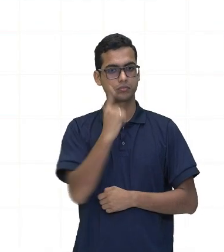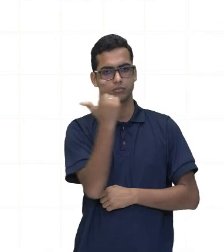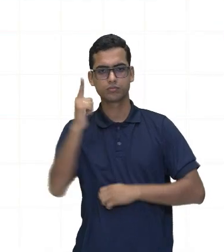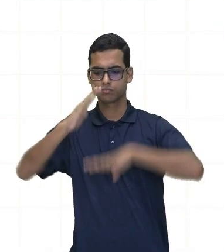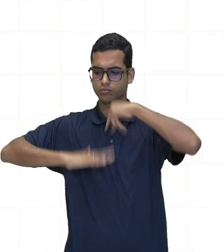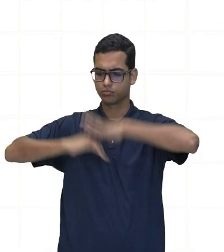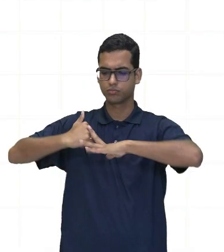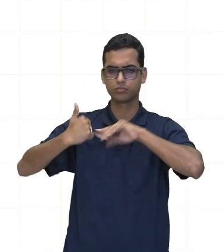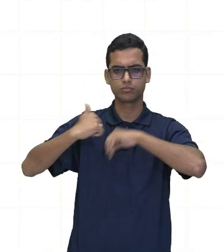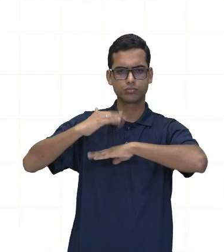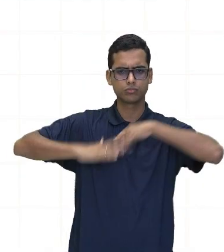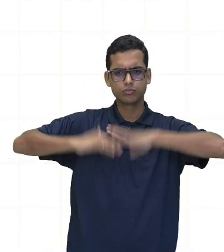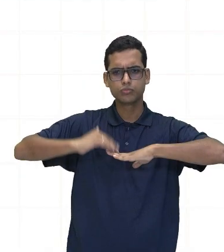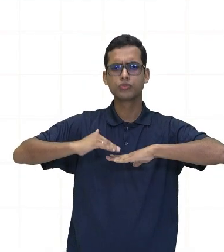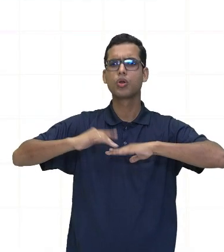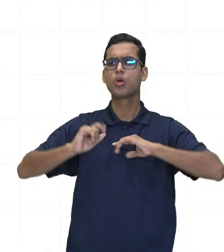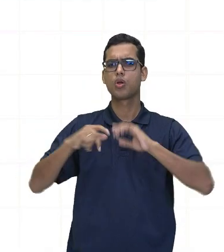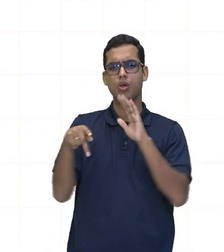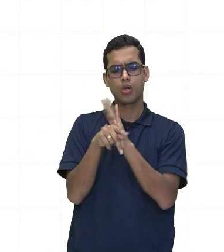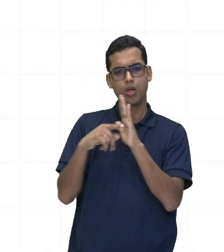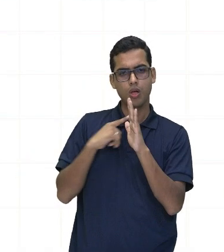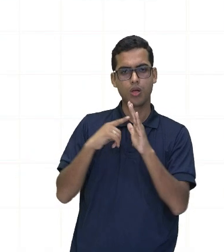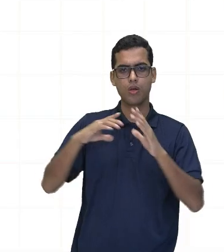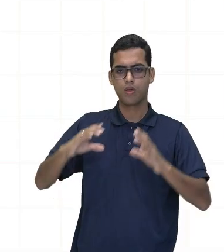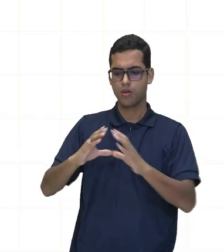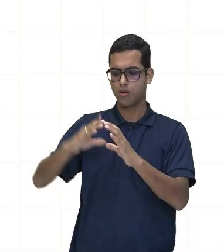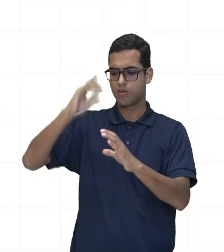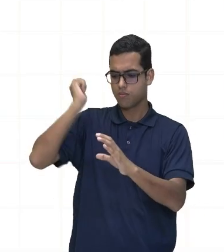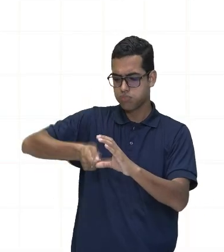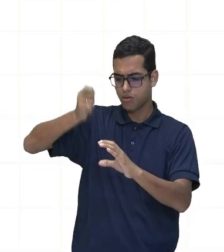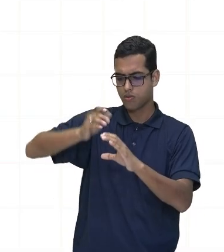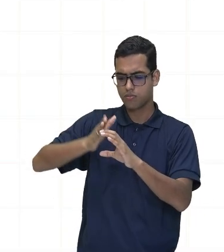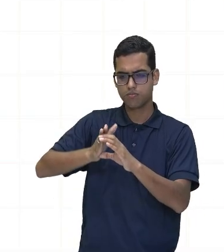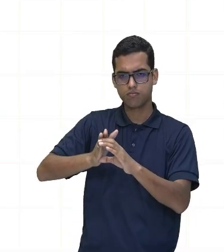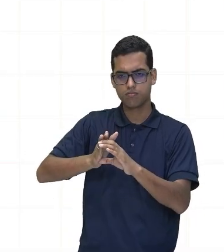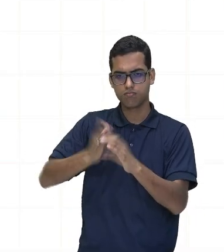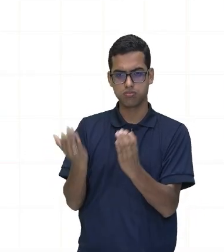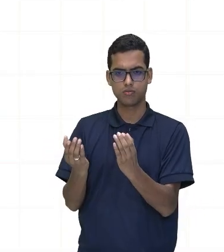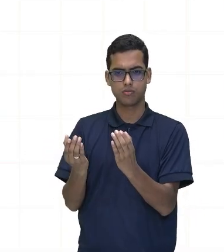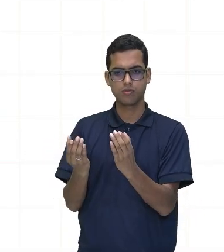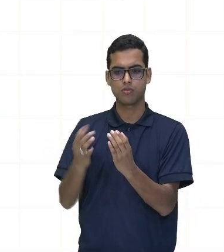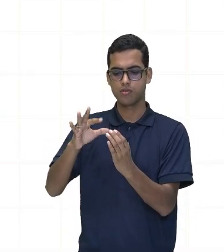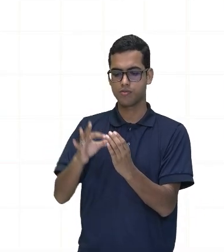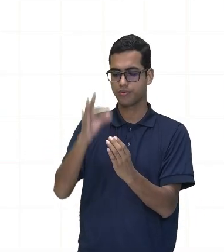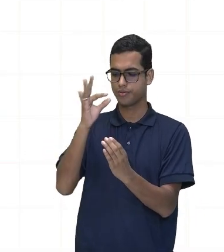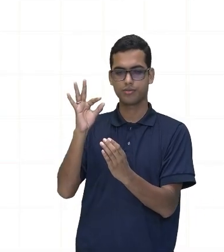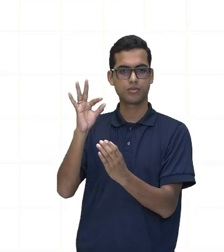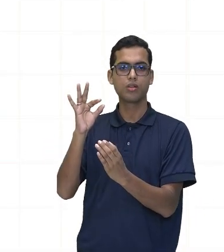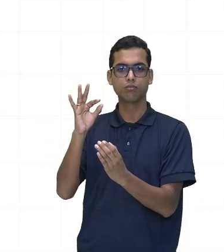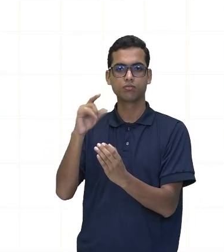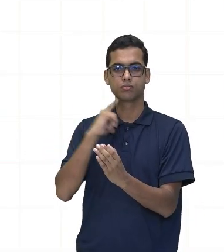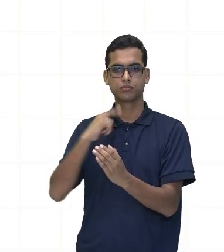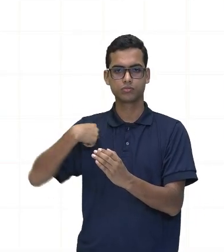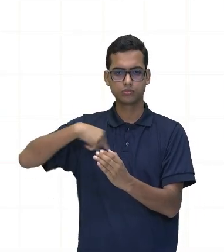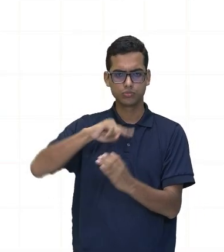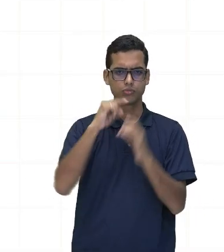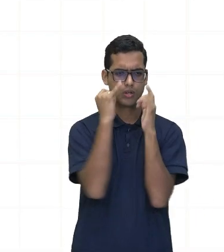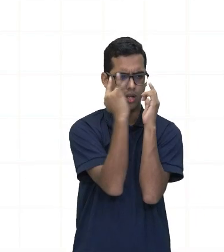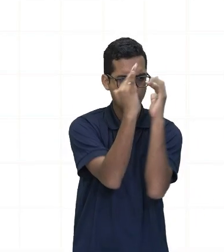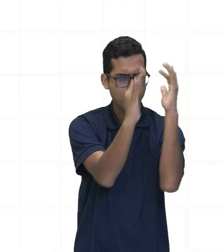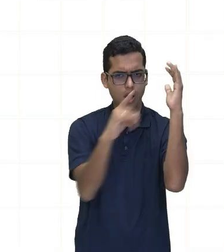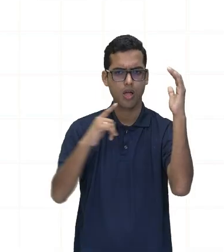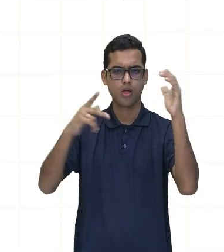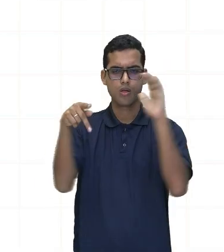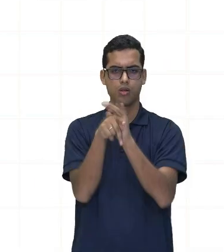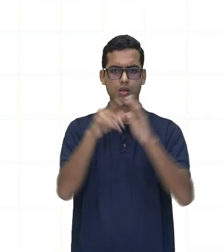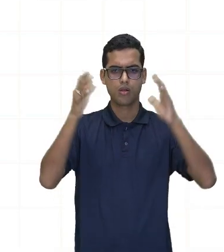subsistem da coleta da castanha na floresta. A dinâmica de trabalho envolve aí sair para a mata, né, com esses cestos,